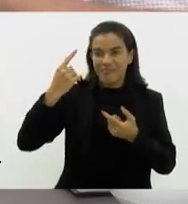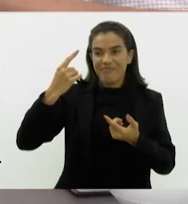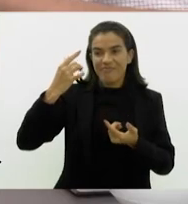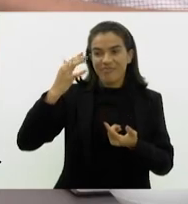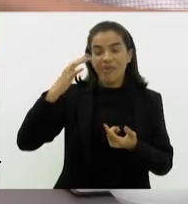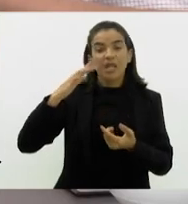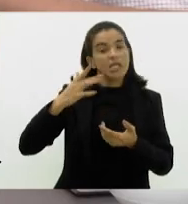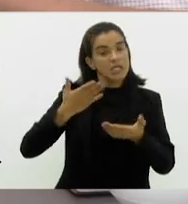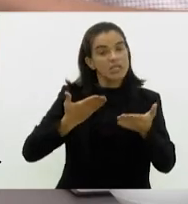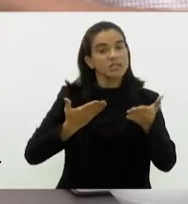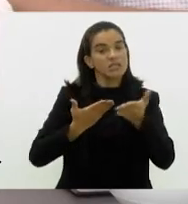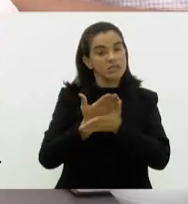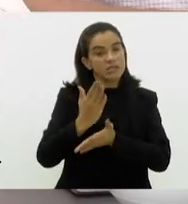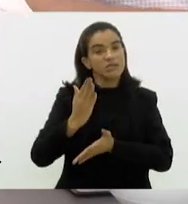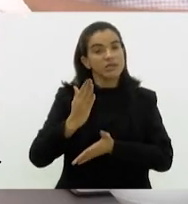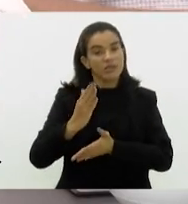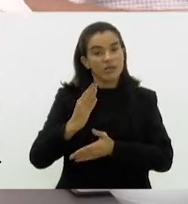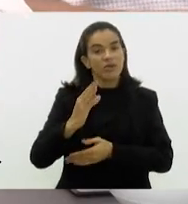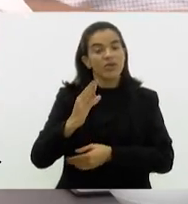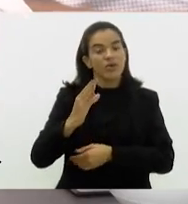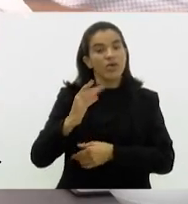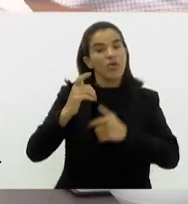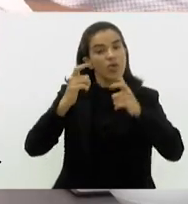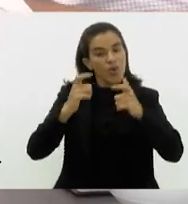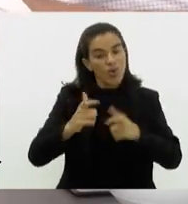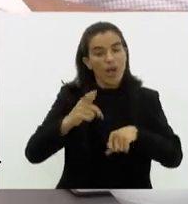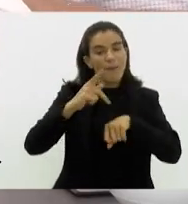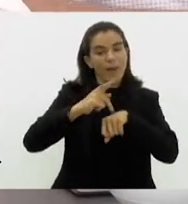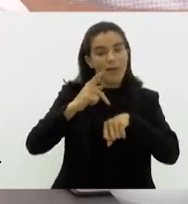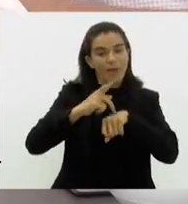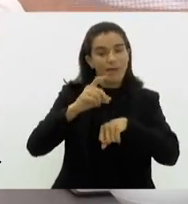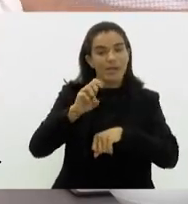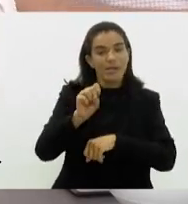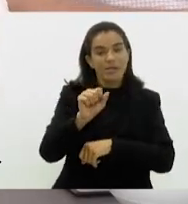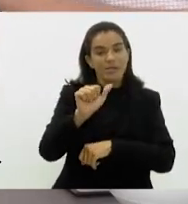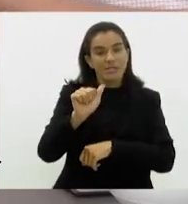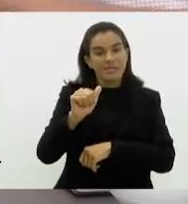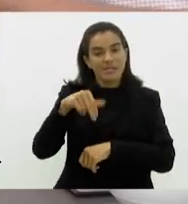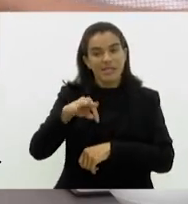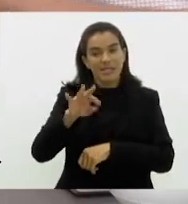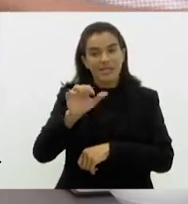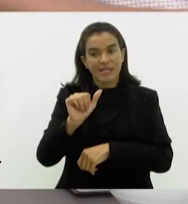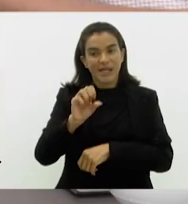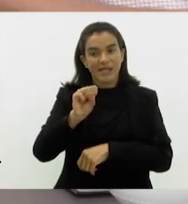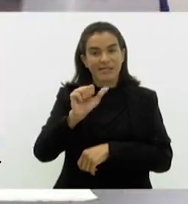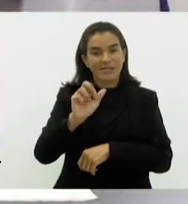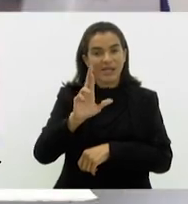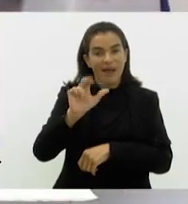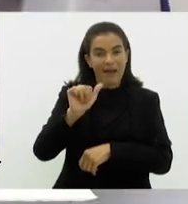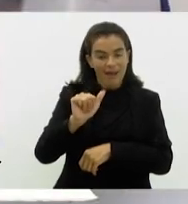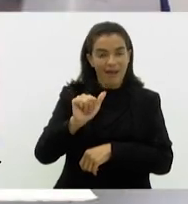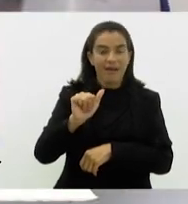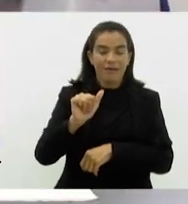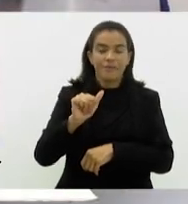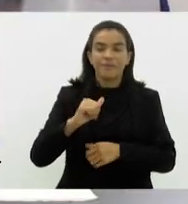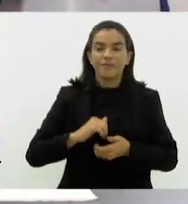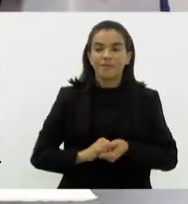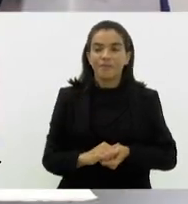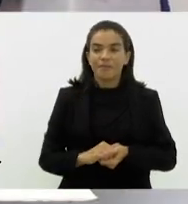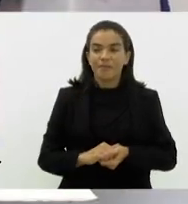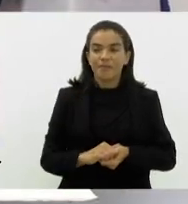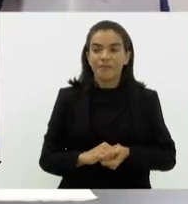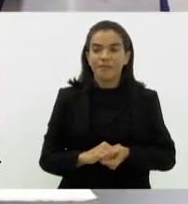e sancionou a Gruta de Santa Sara do Arpoador. Certíssimo. Não havendo quem queira discutir, encerrada a